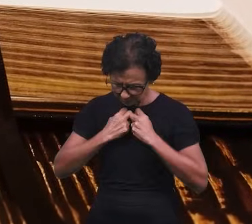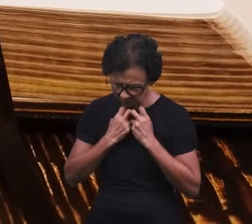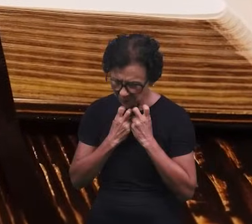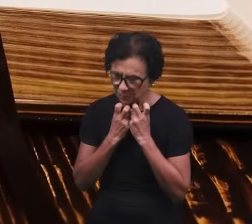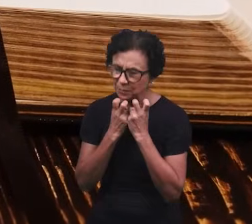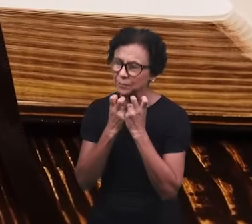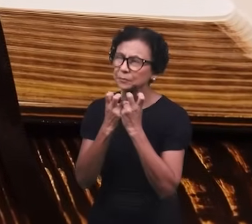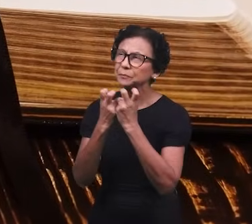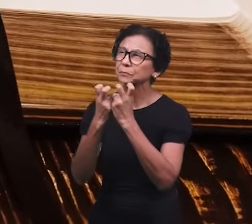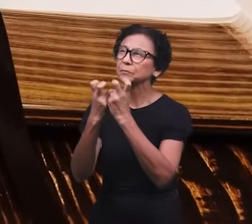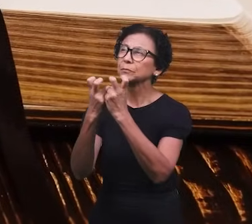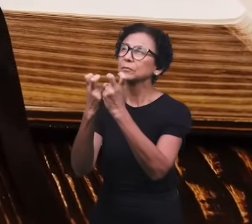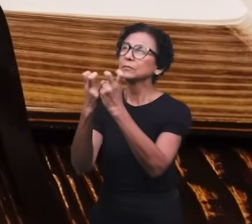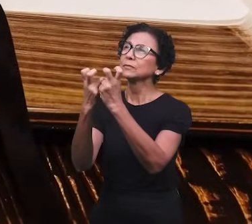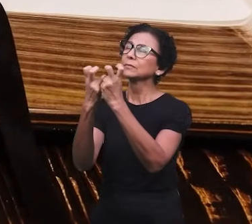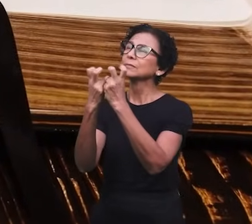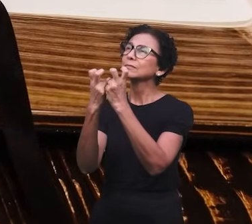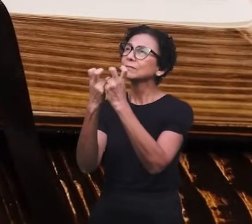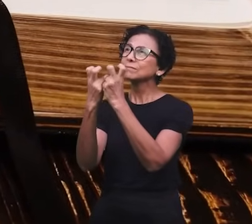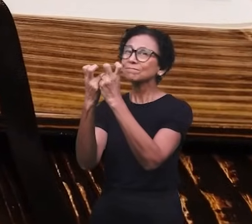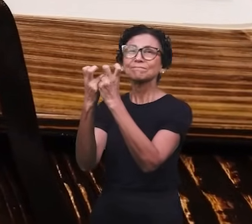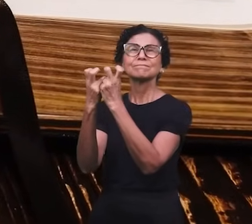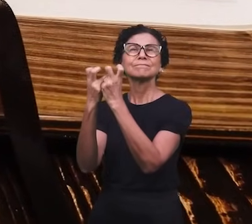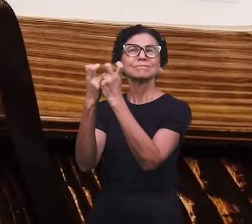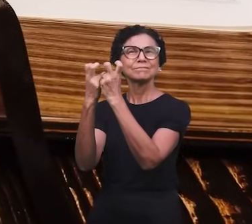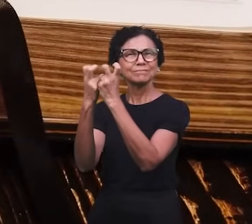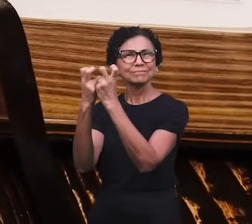também na angústia